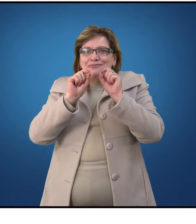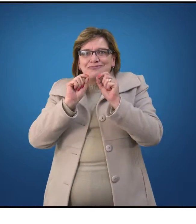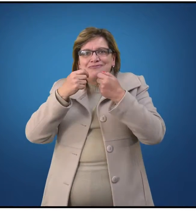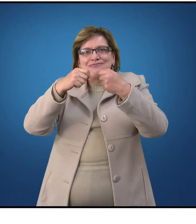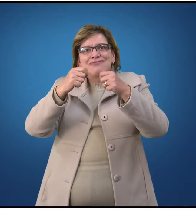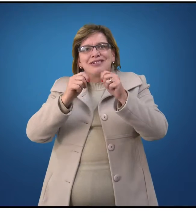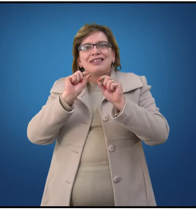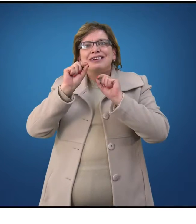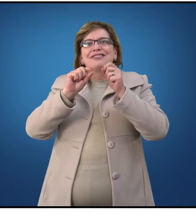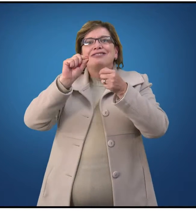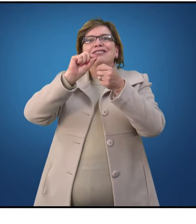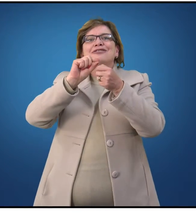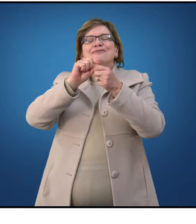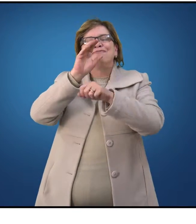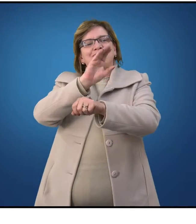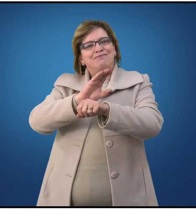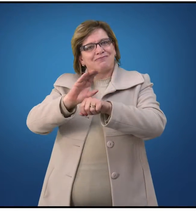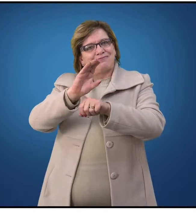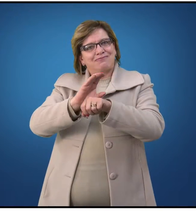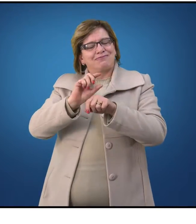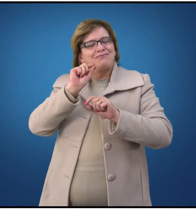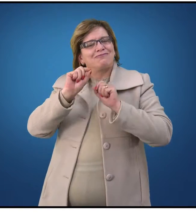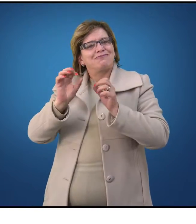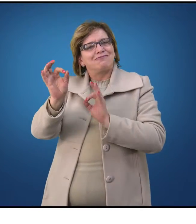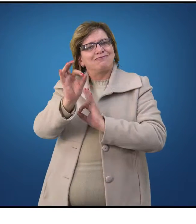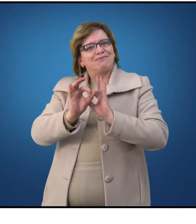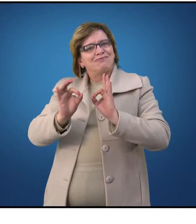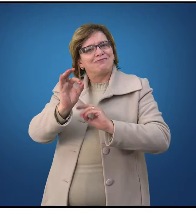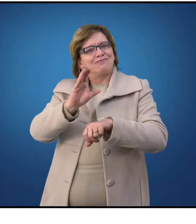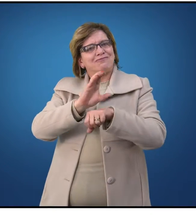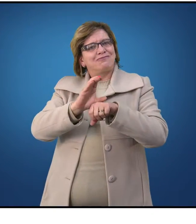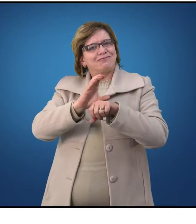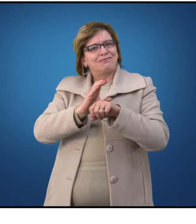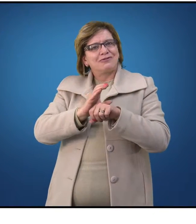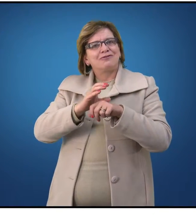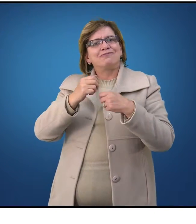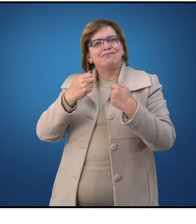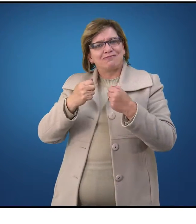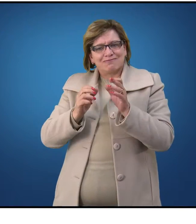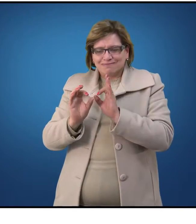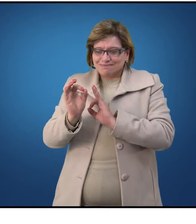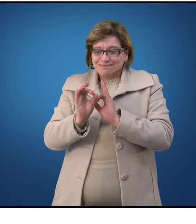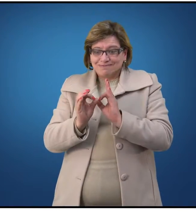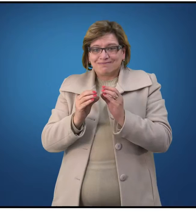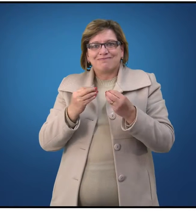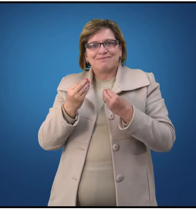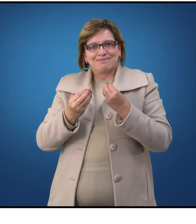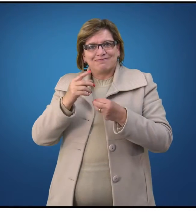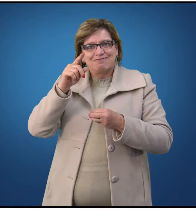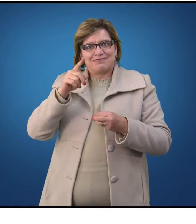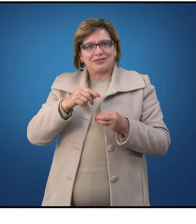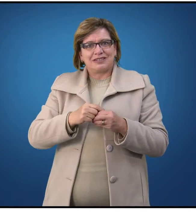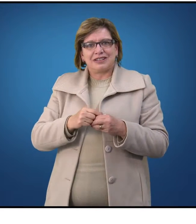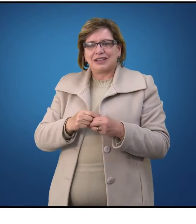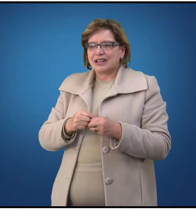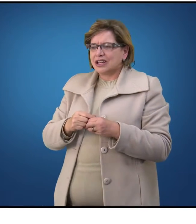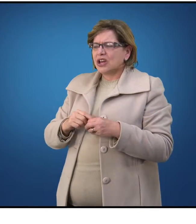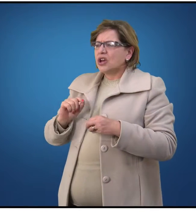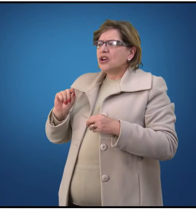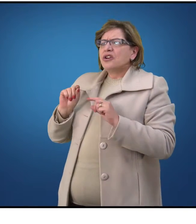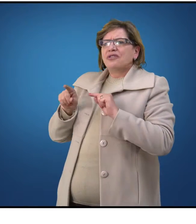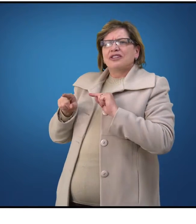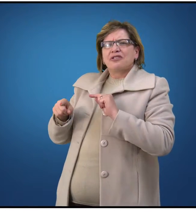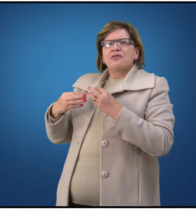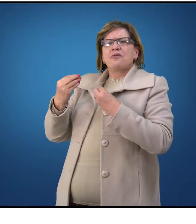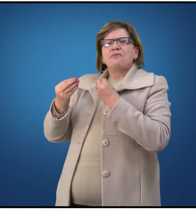curso e de quem vai fazer o curso. Isso tudo depende de onde você esteja. Pode-se prever algum cenário da educação